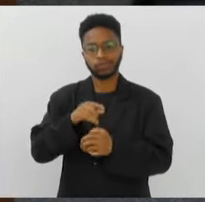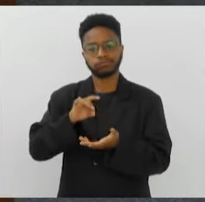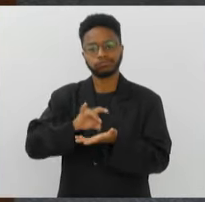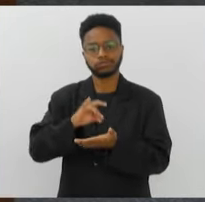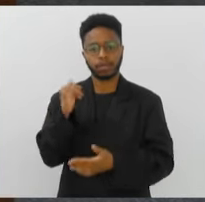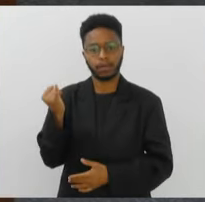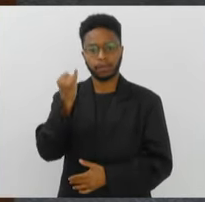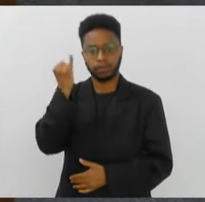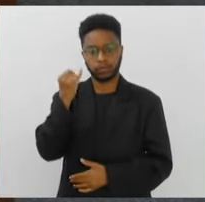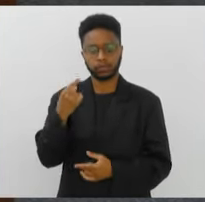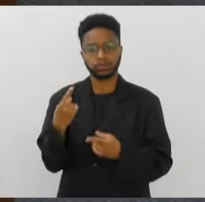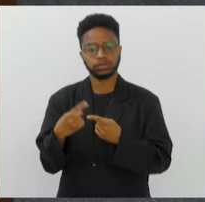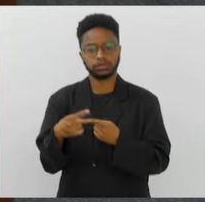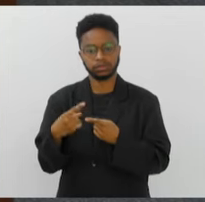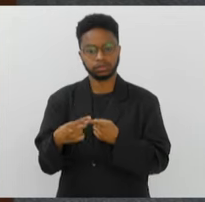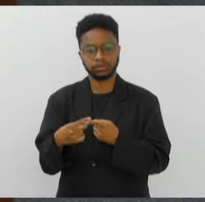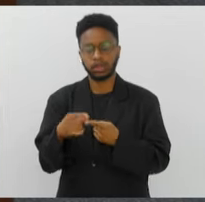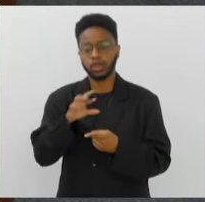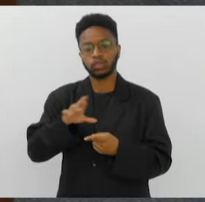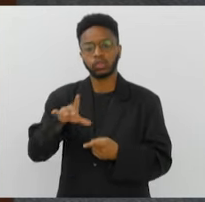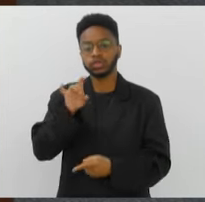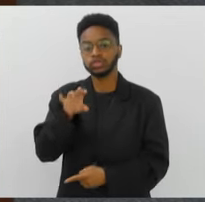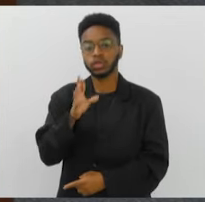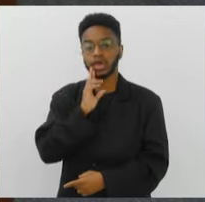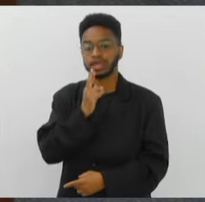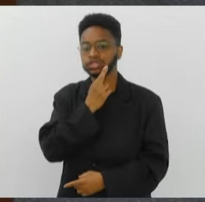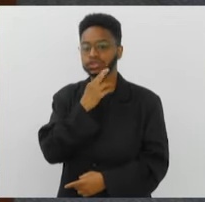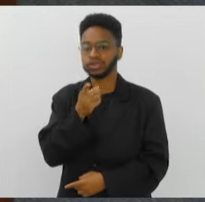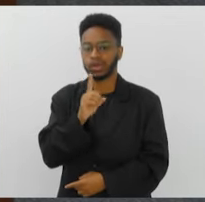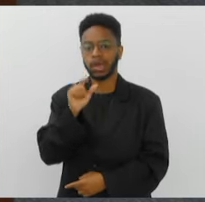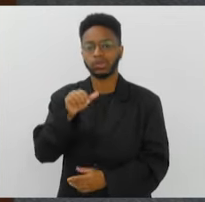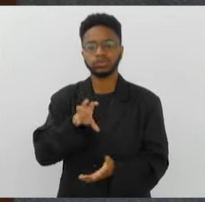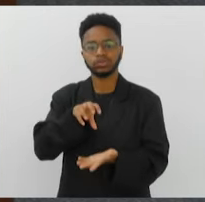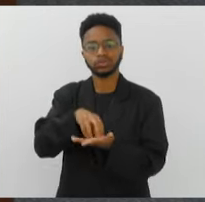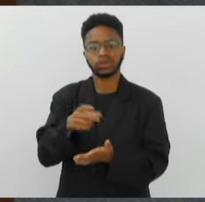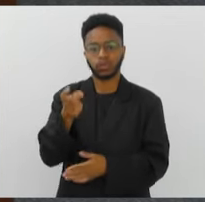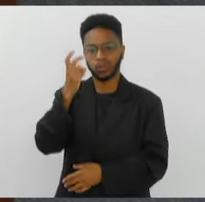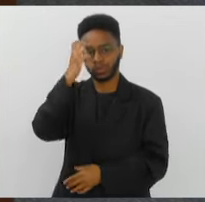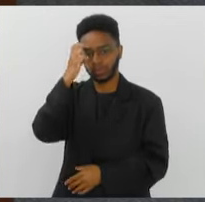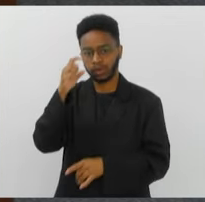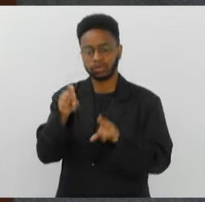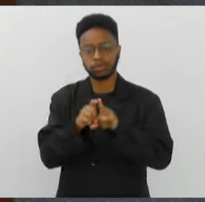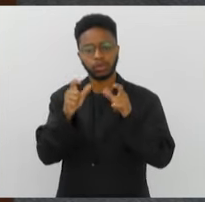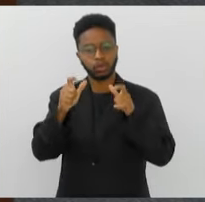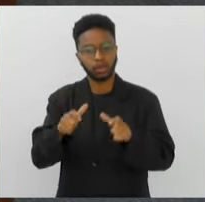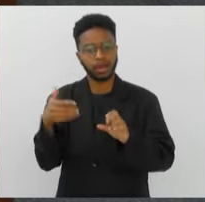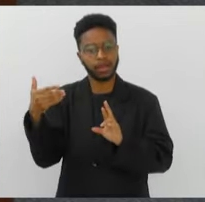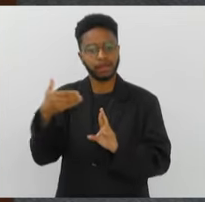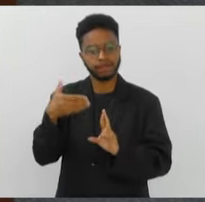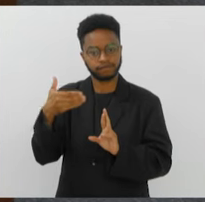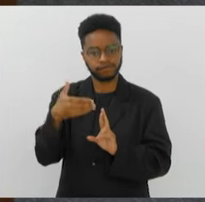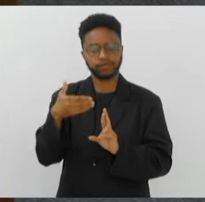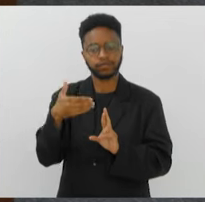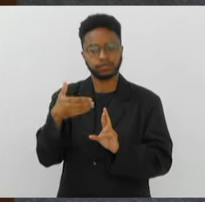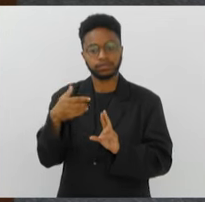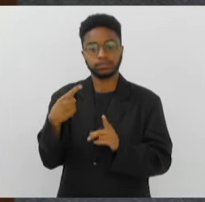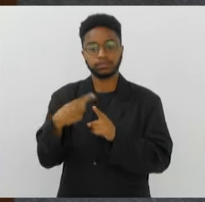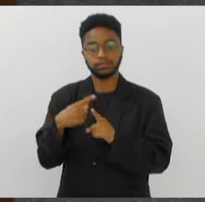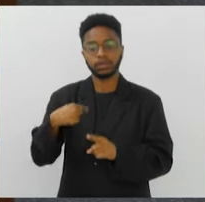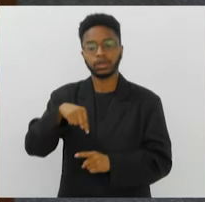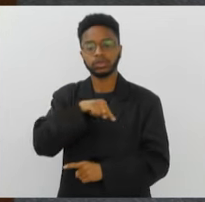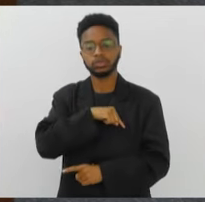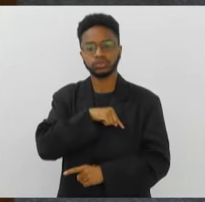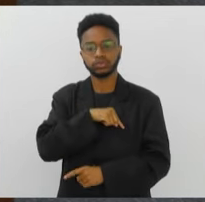importante, porque mais do que um restaurante, um bar, é um centro cultural, um ponto de referência, onde a gente